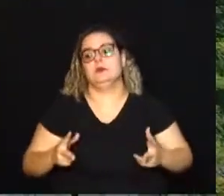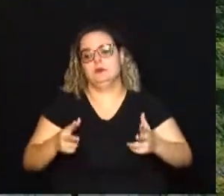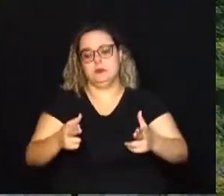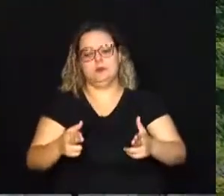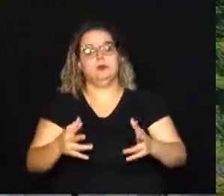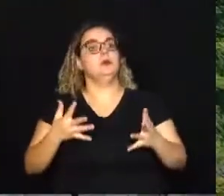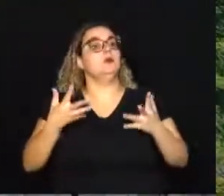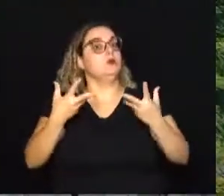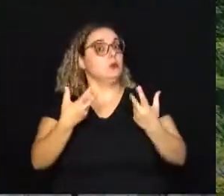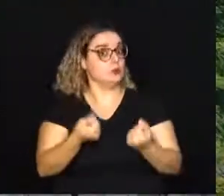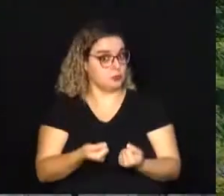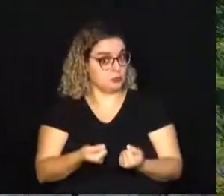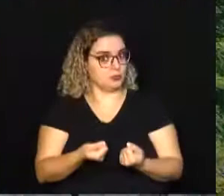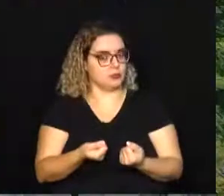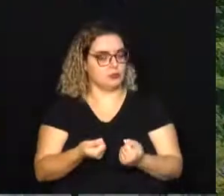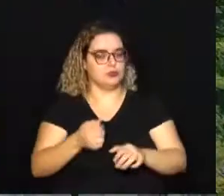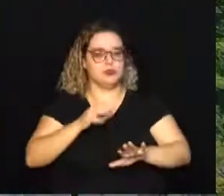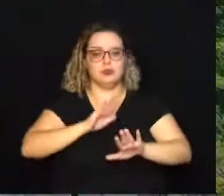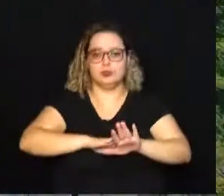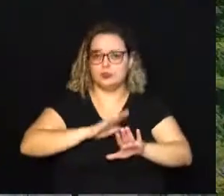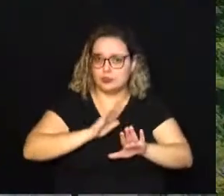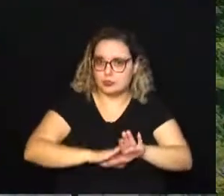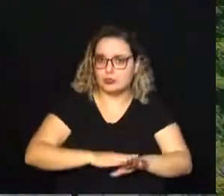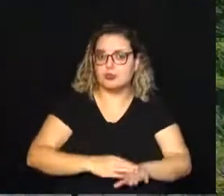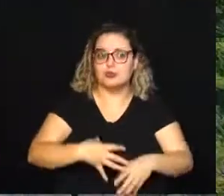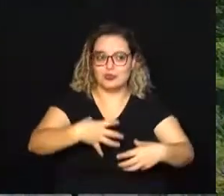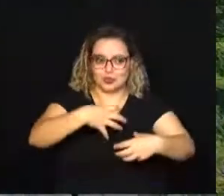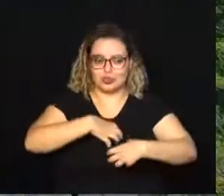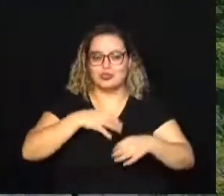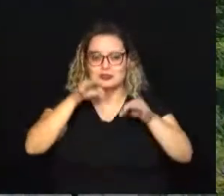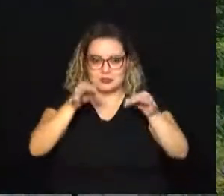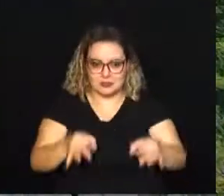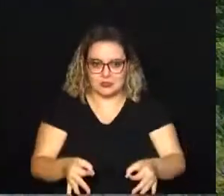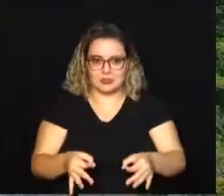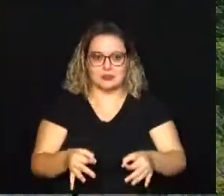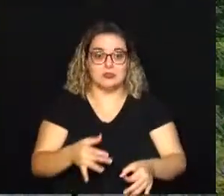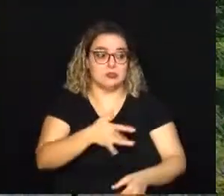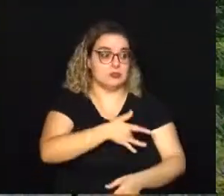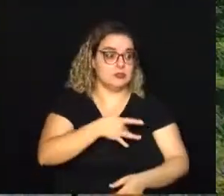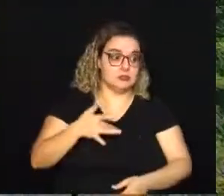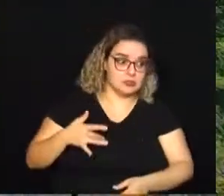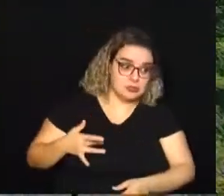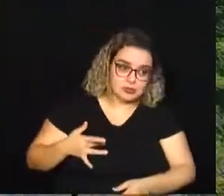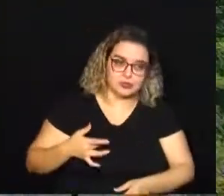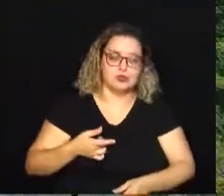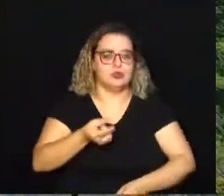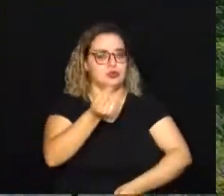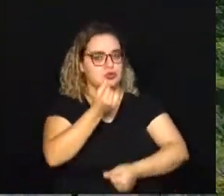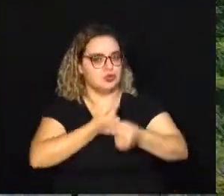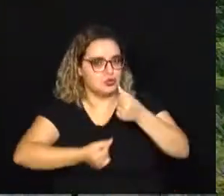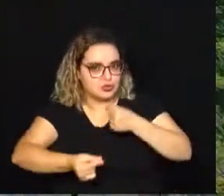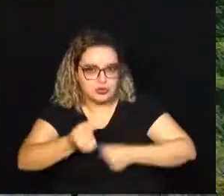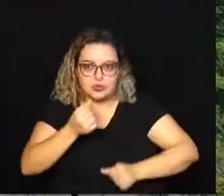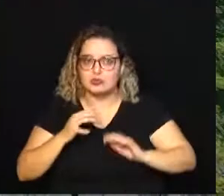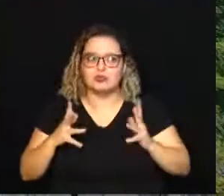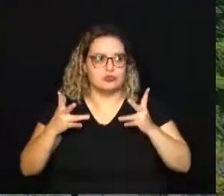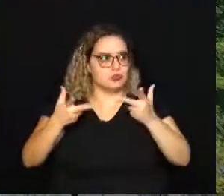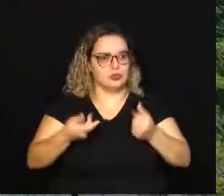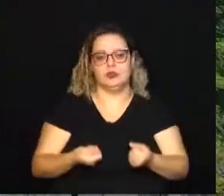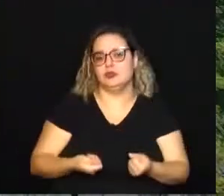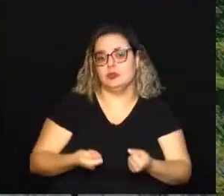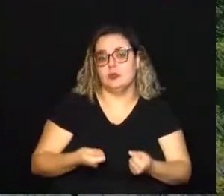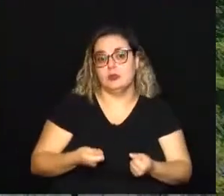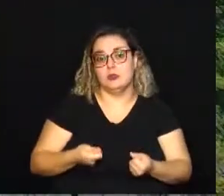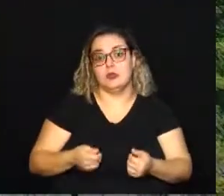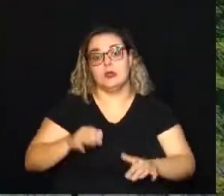as medidas em todas as áreas, saúde, educação, na economia popular, enfim, a gente teria conseguido, talvez, estar hoje